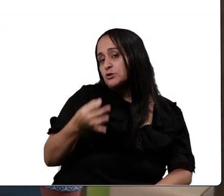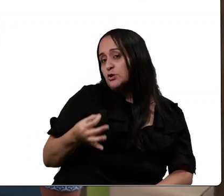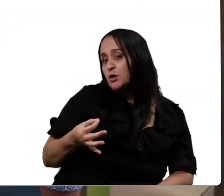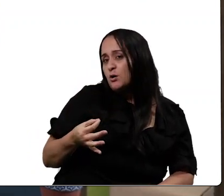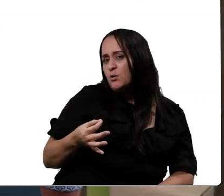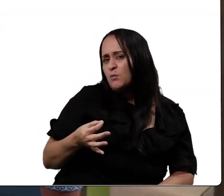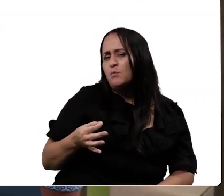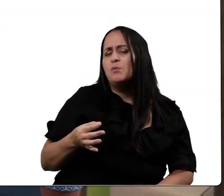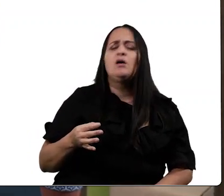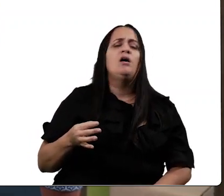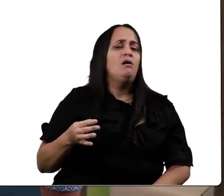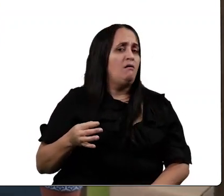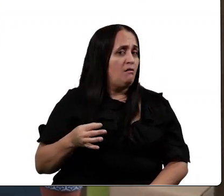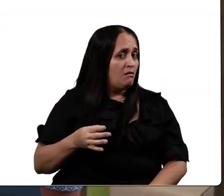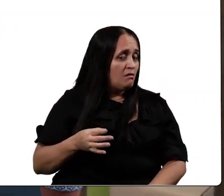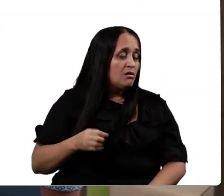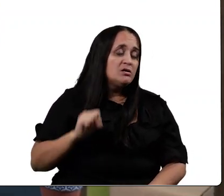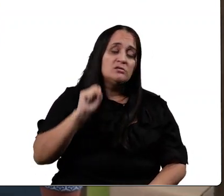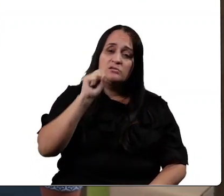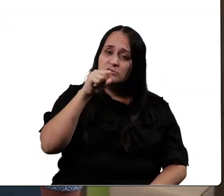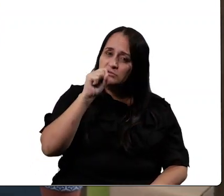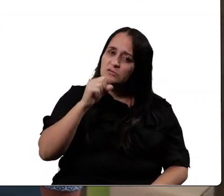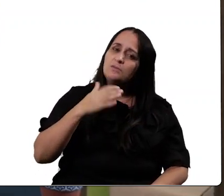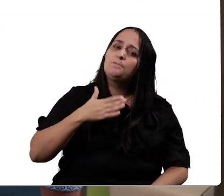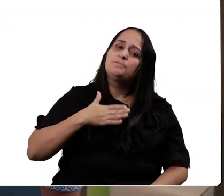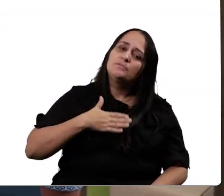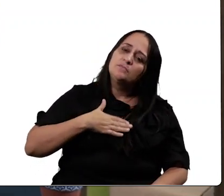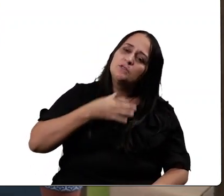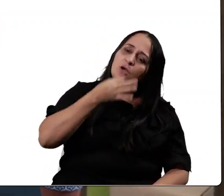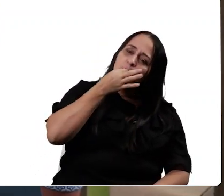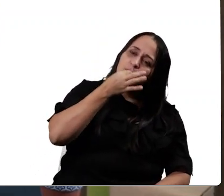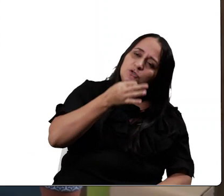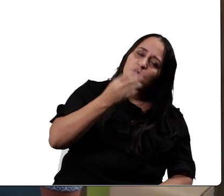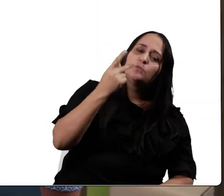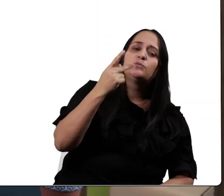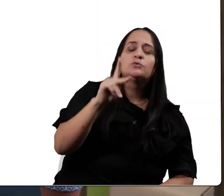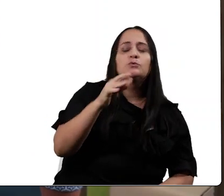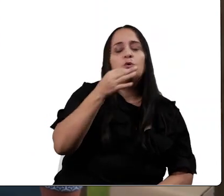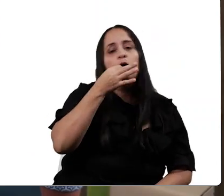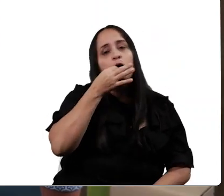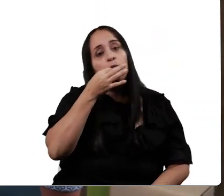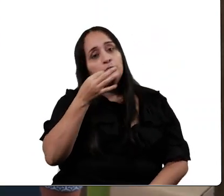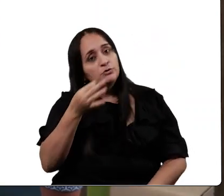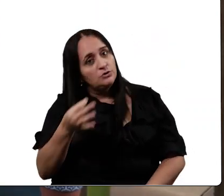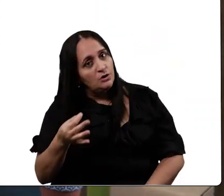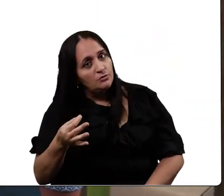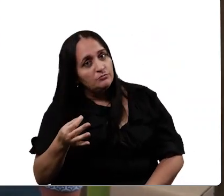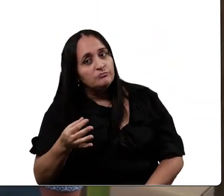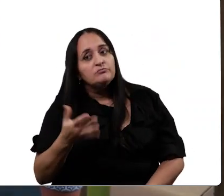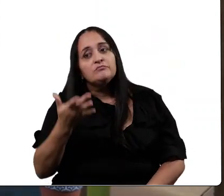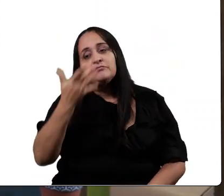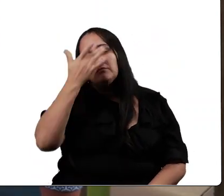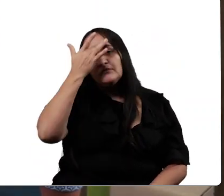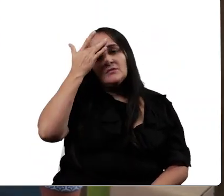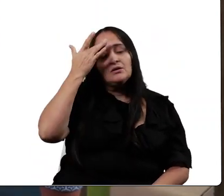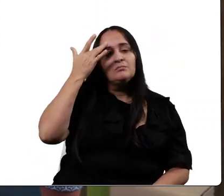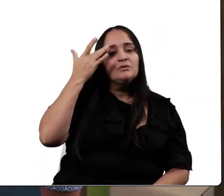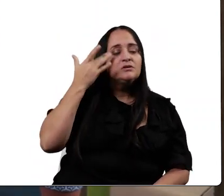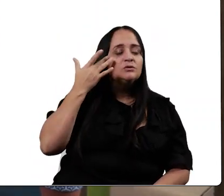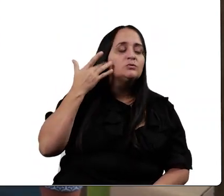Opinião, sim, opinião, como eu tenho, como você tem. A pessoa que escreveu o texto do